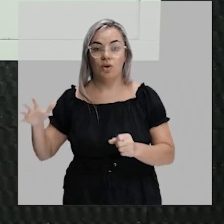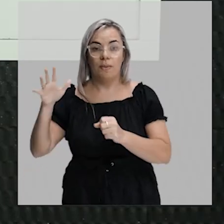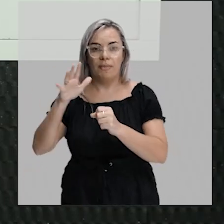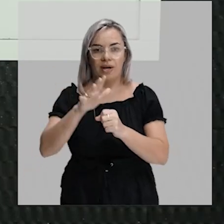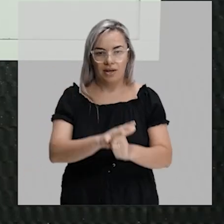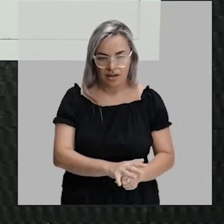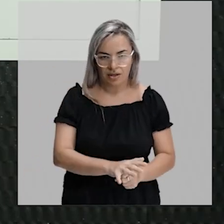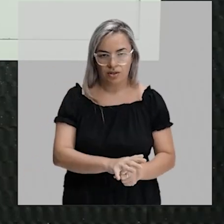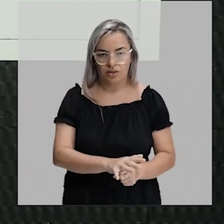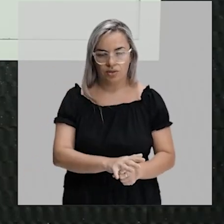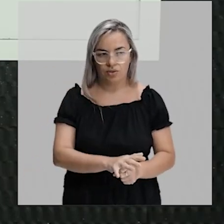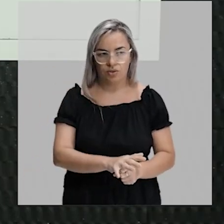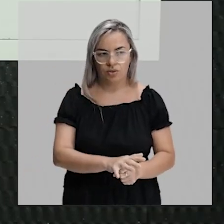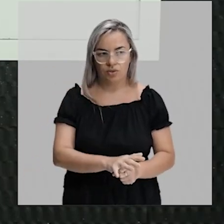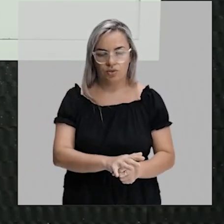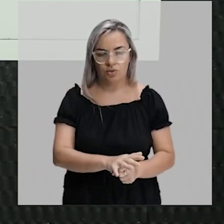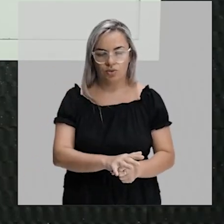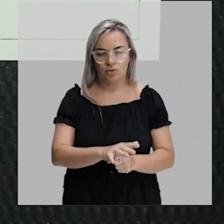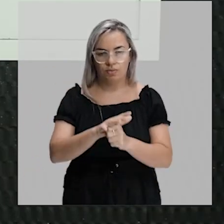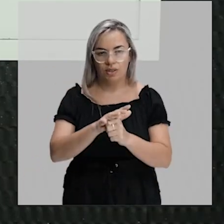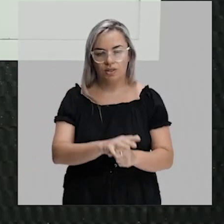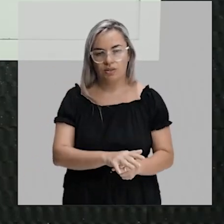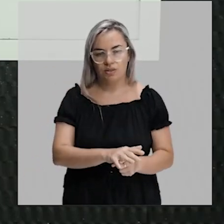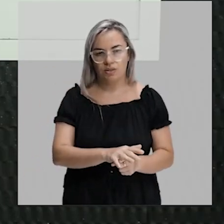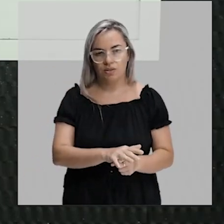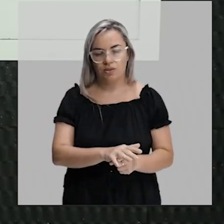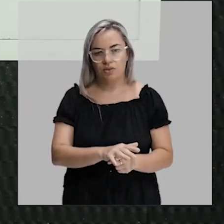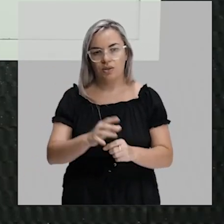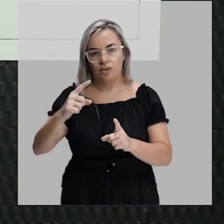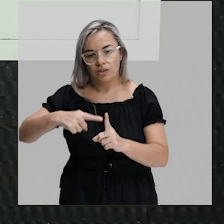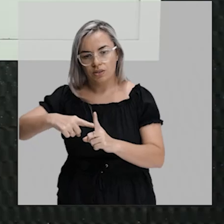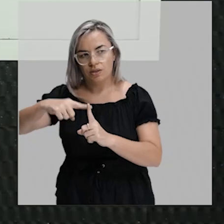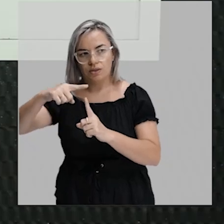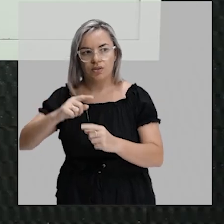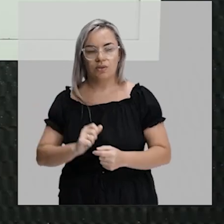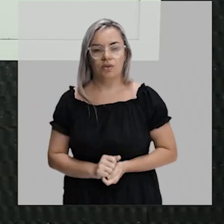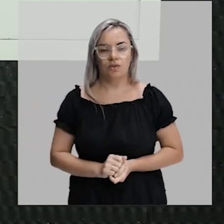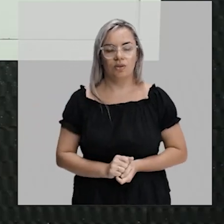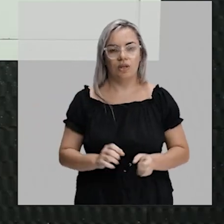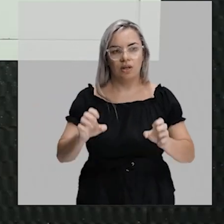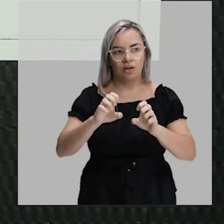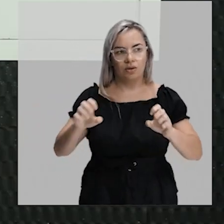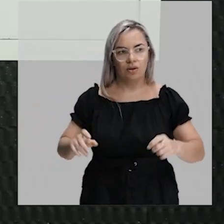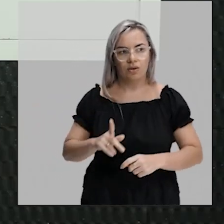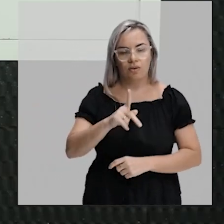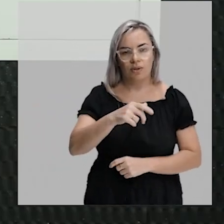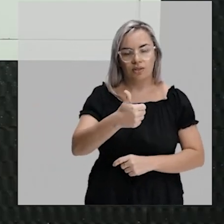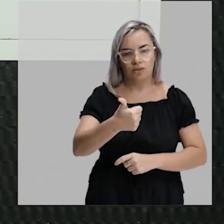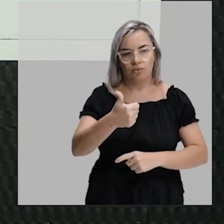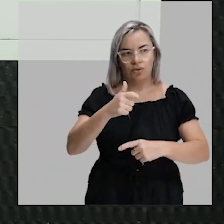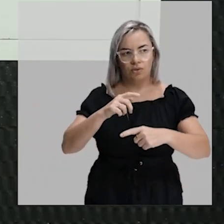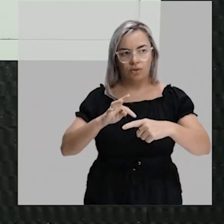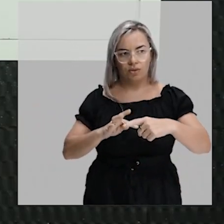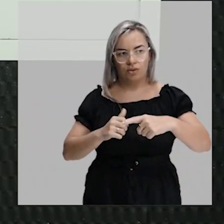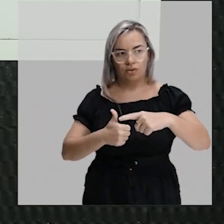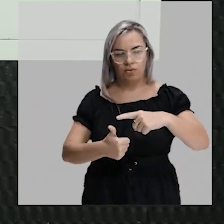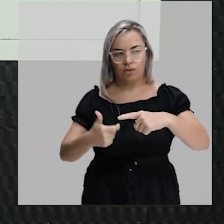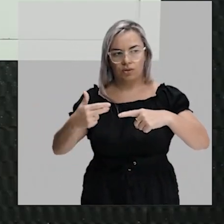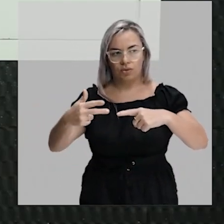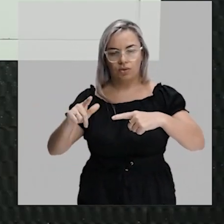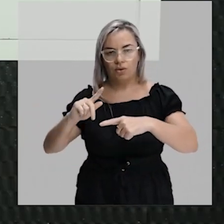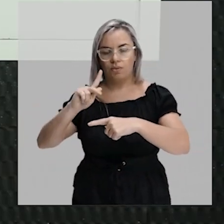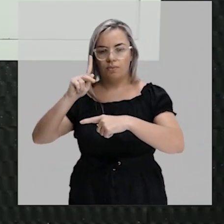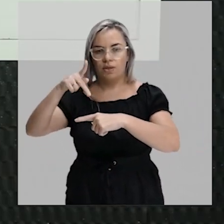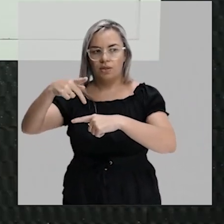pressão 1, temperatura 1, igual a pressão 2, temperatura 2, não é isso? Percebam que